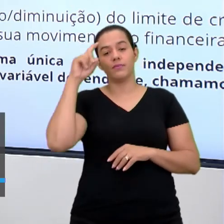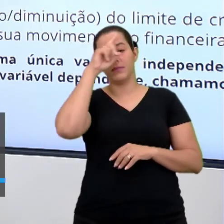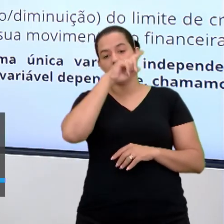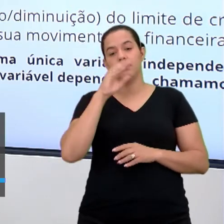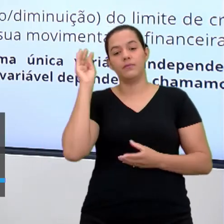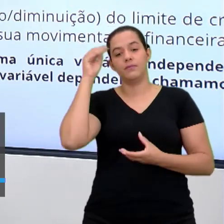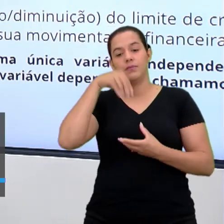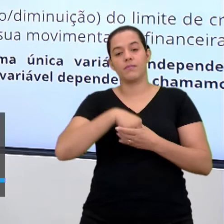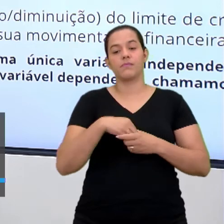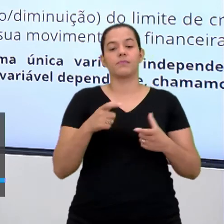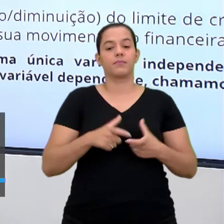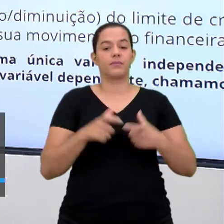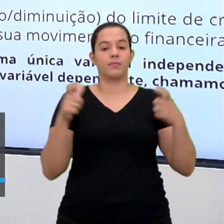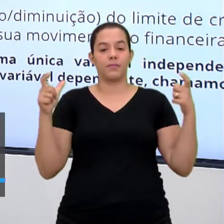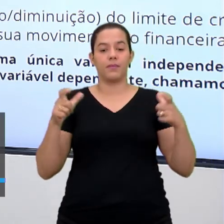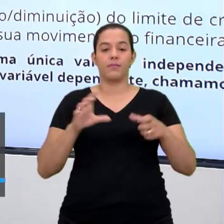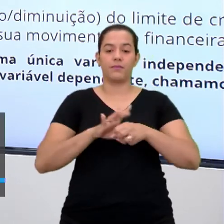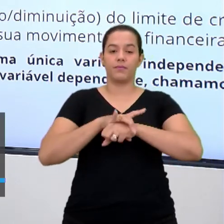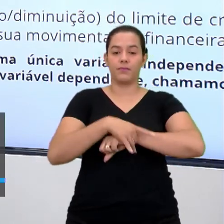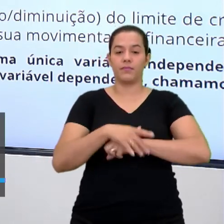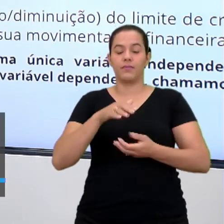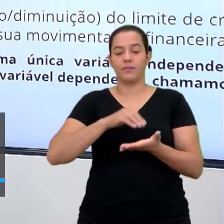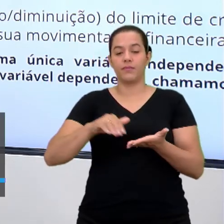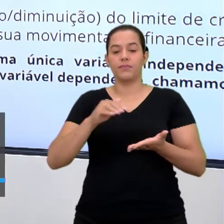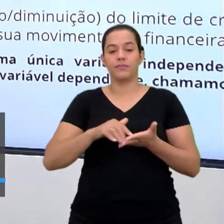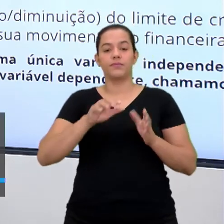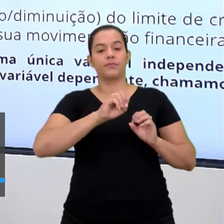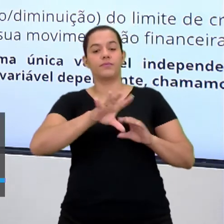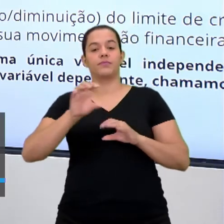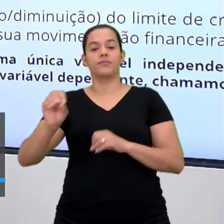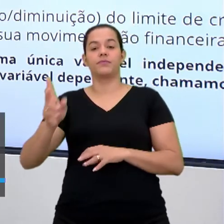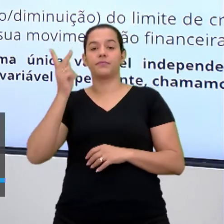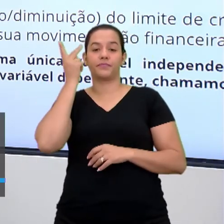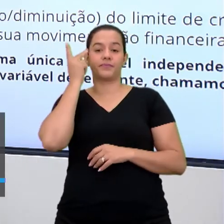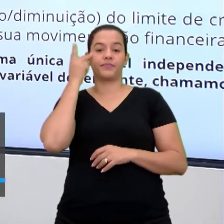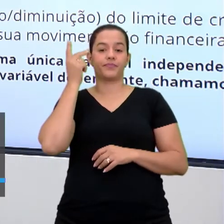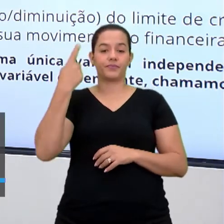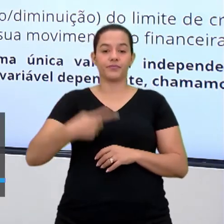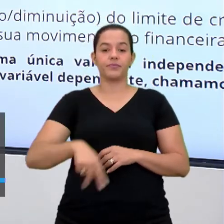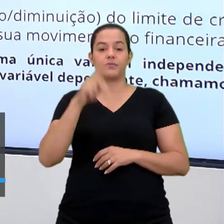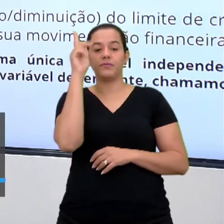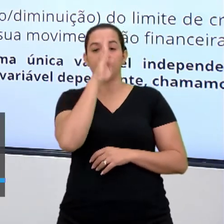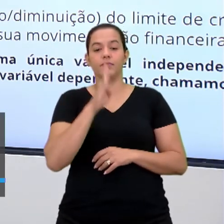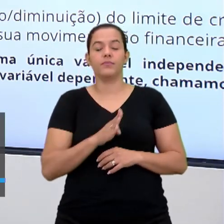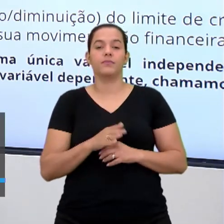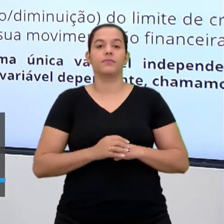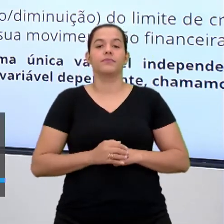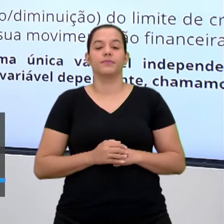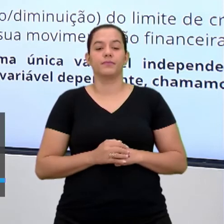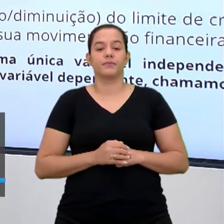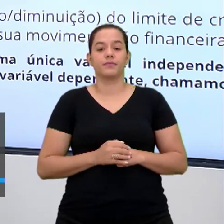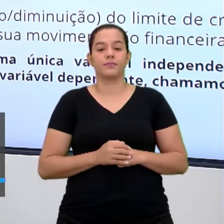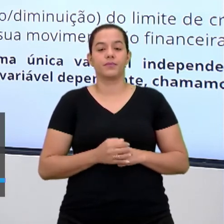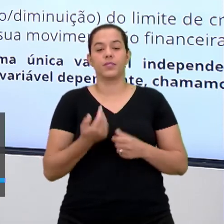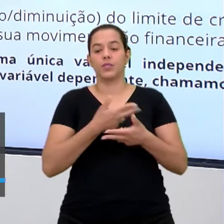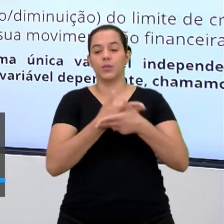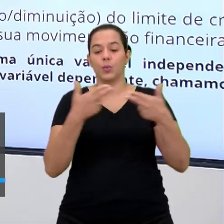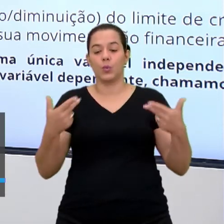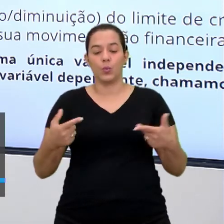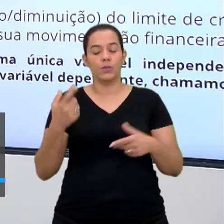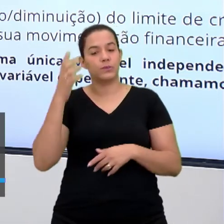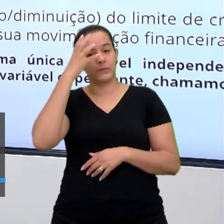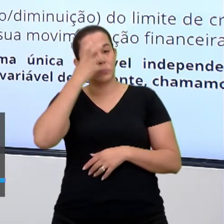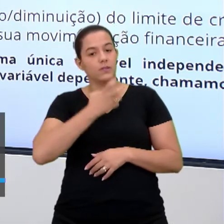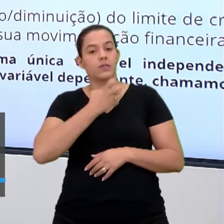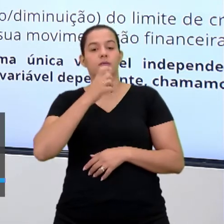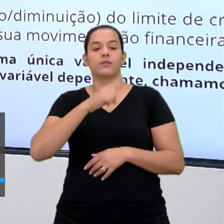ambiente macro, aí, pensando na própria Secretaria da Educação, no estado de São Paulo, no Brasil especificamente, né? Então são questões muito